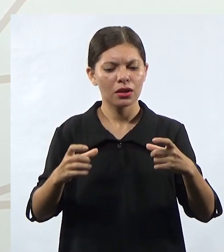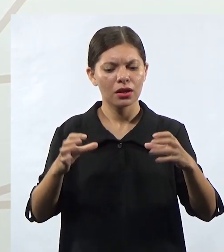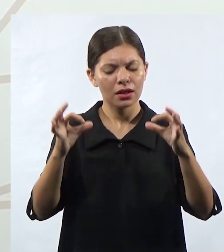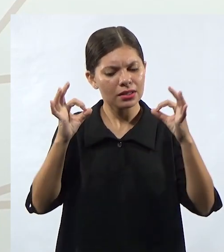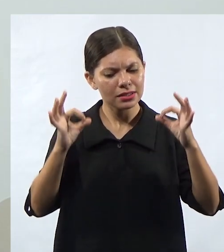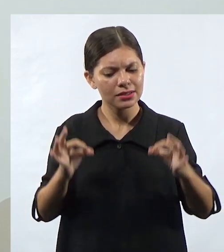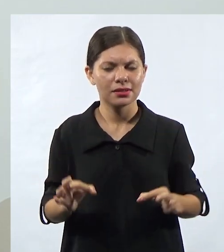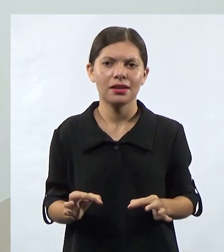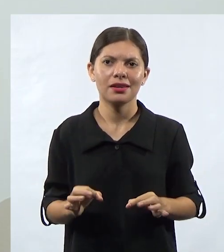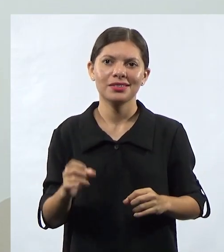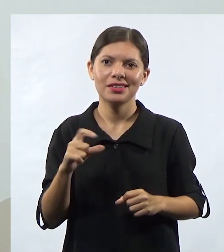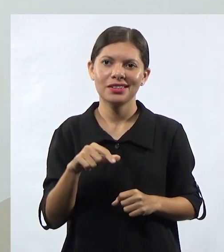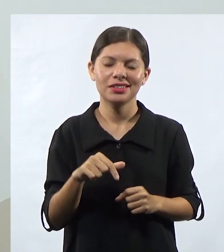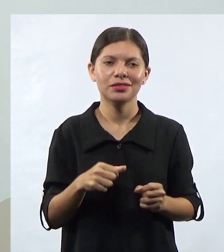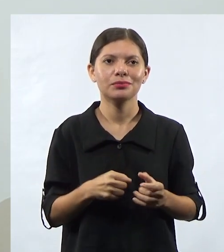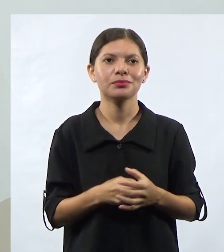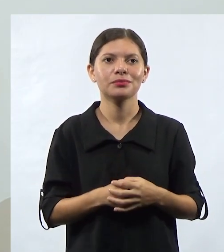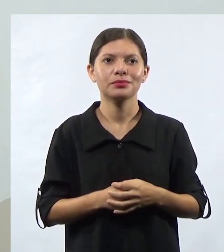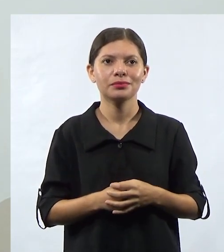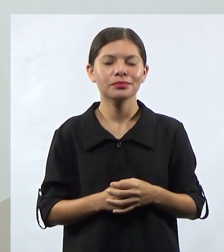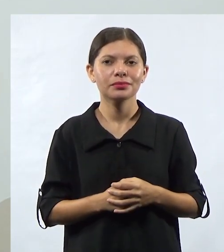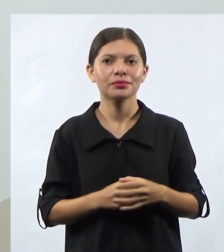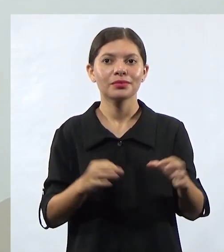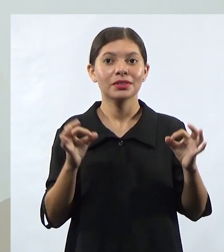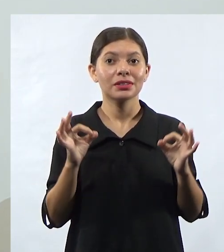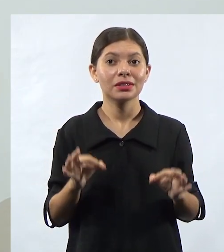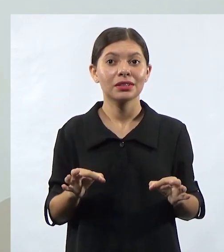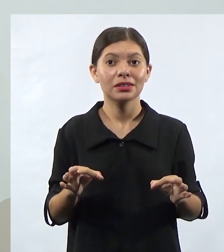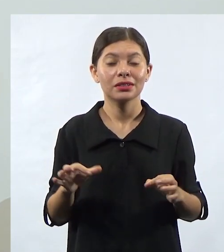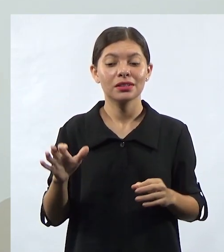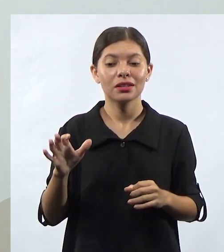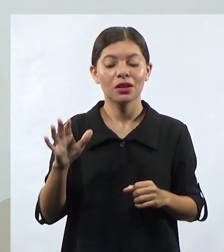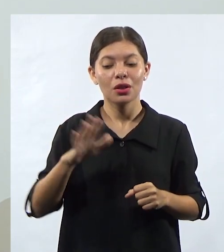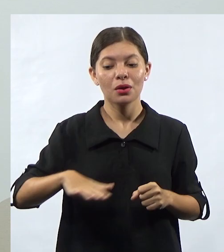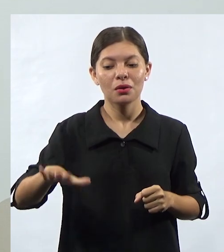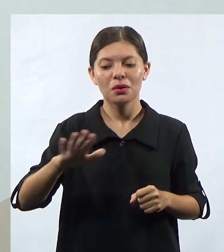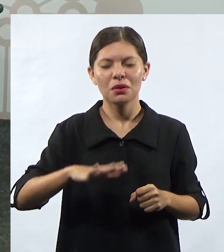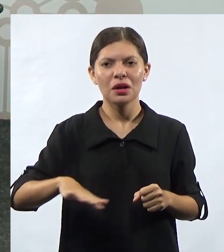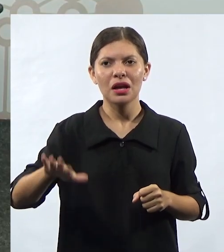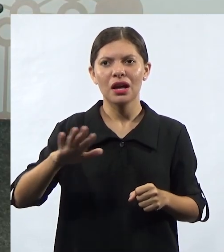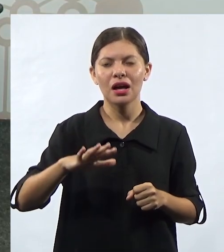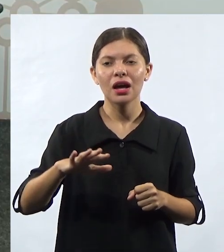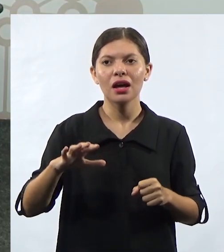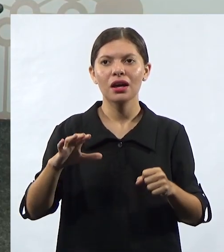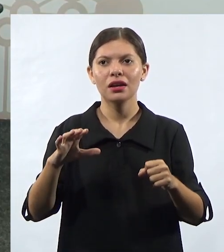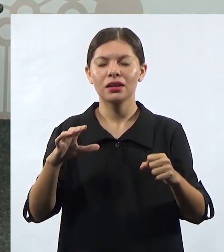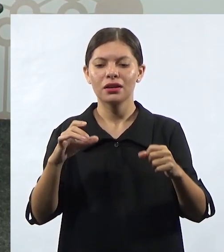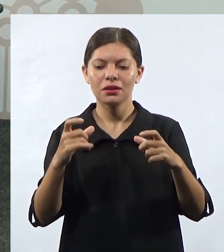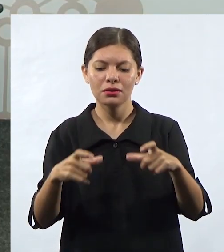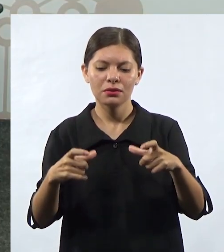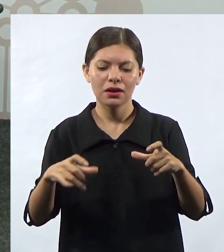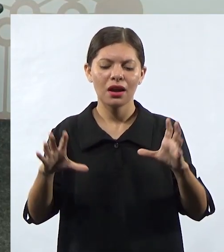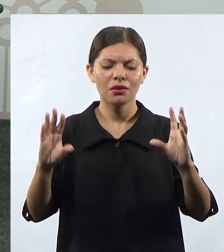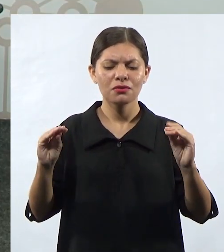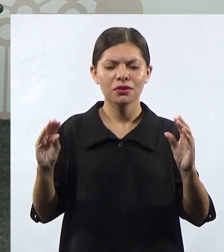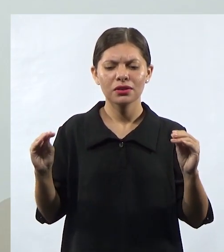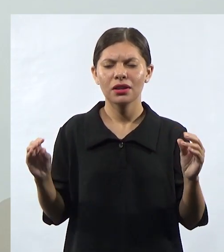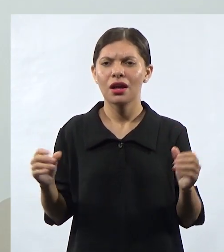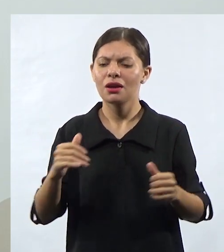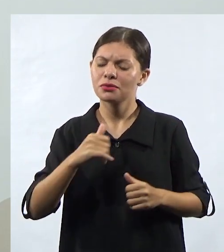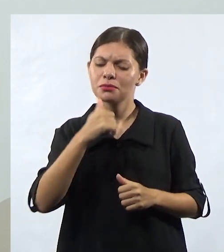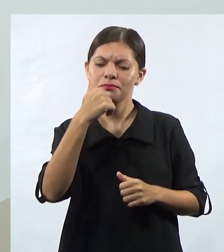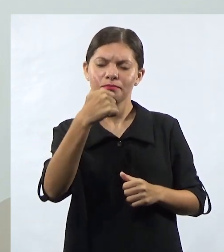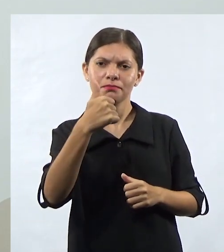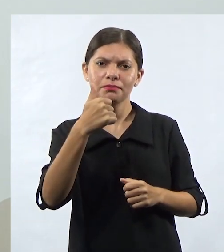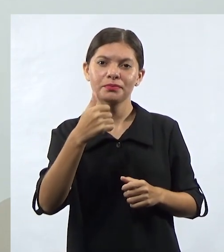esse. Ai, nossa, excelente. O lugar deve ser um ambiente confortável. Perceba que a pessoa, já vai